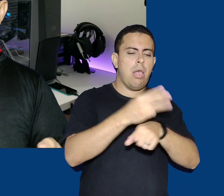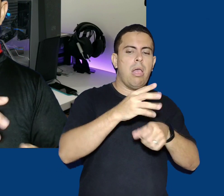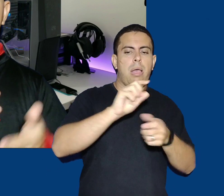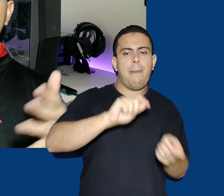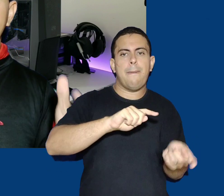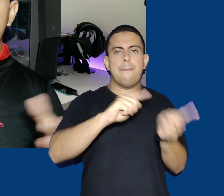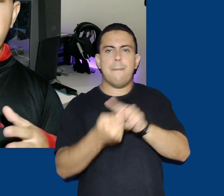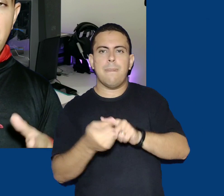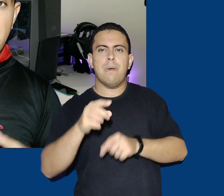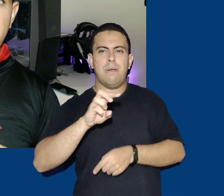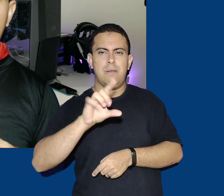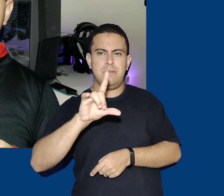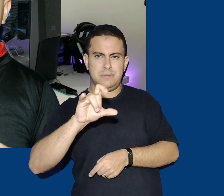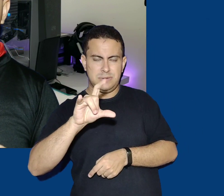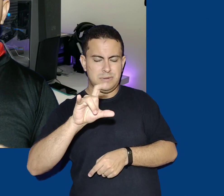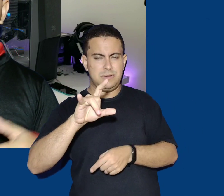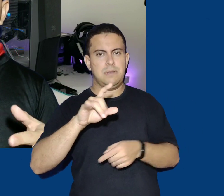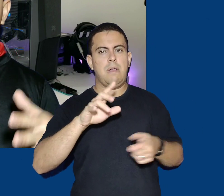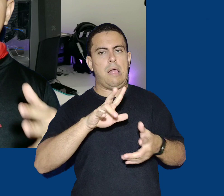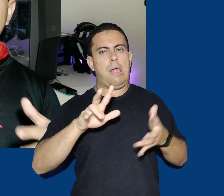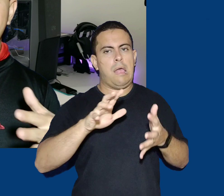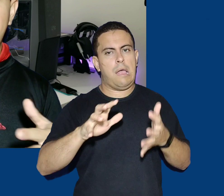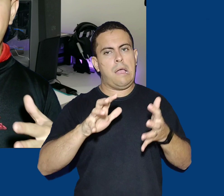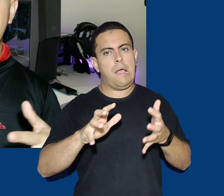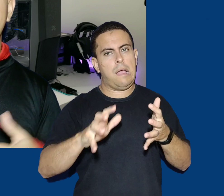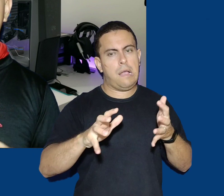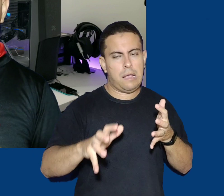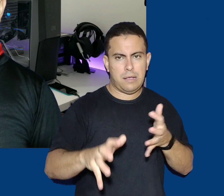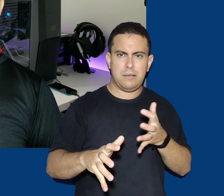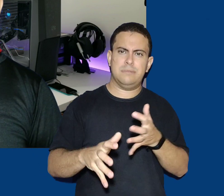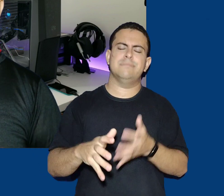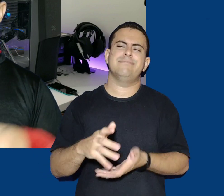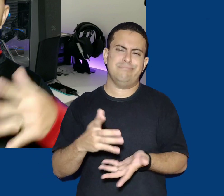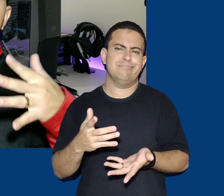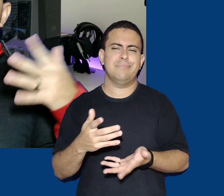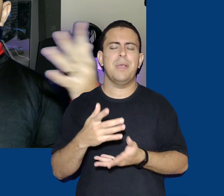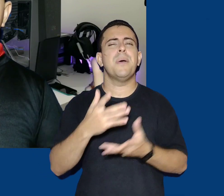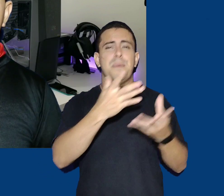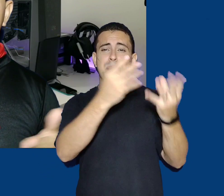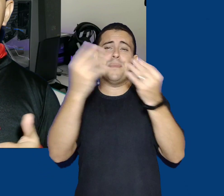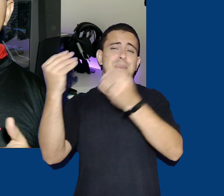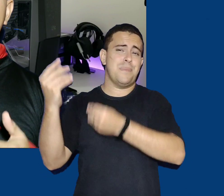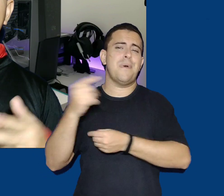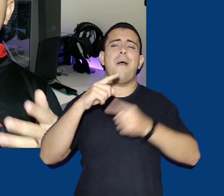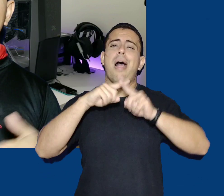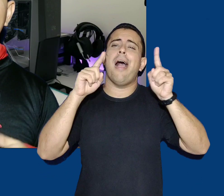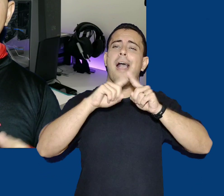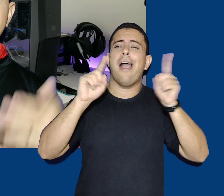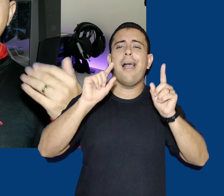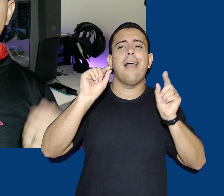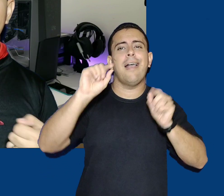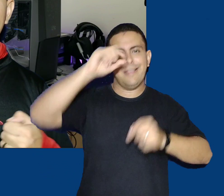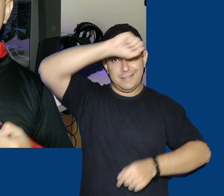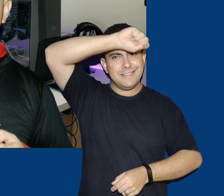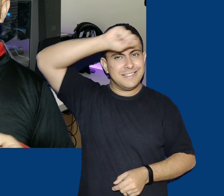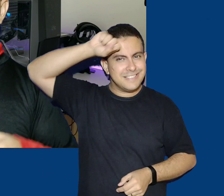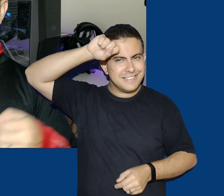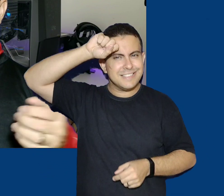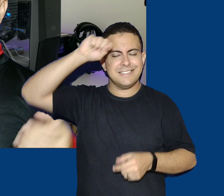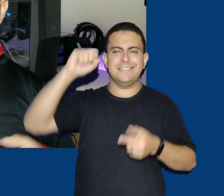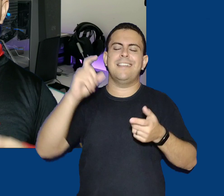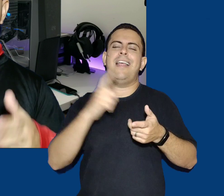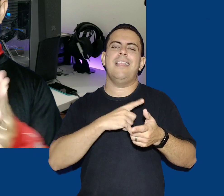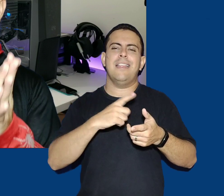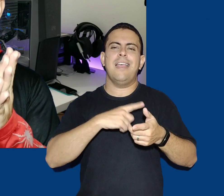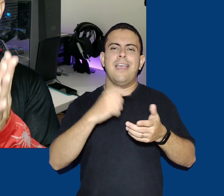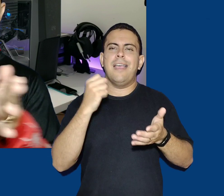Instagram, ali já vai dar uma bugada no aparelho, ele vai dar aquela bela travada, como muitos reclamam aí dos Samsung,